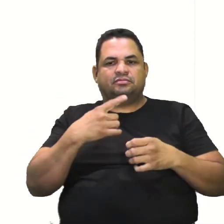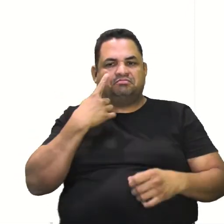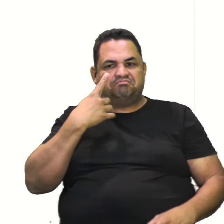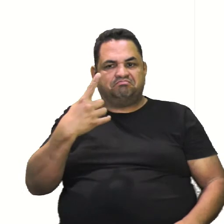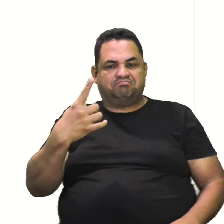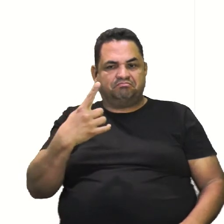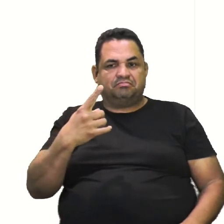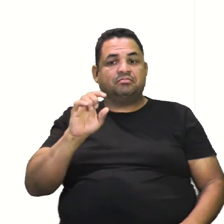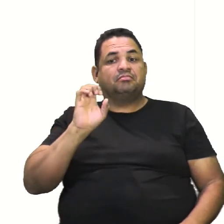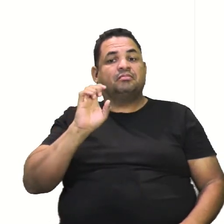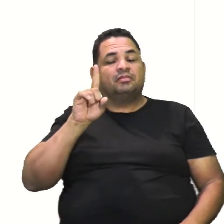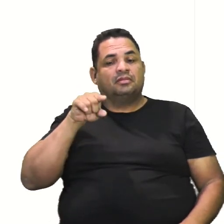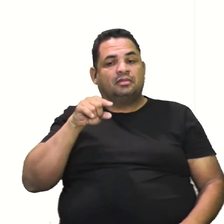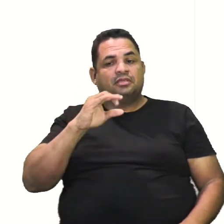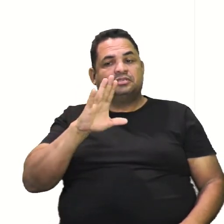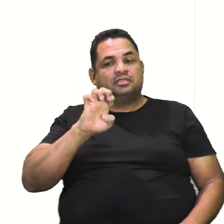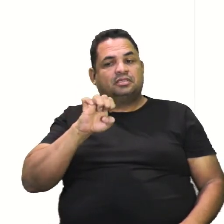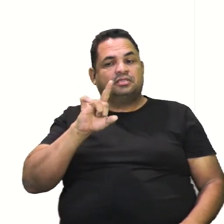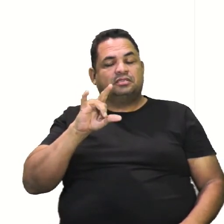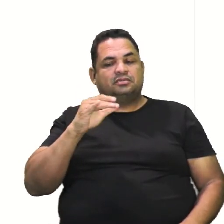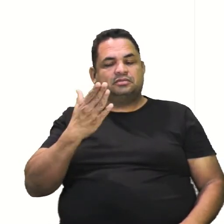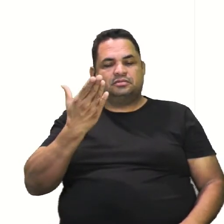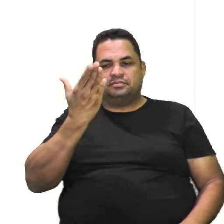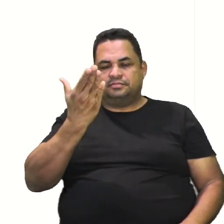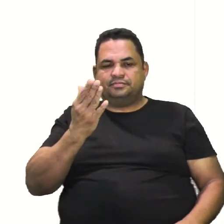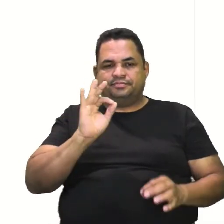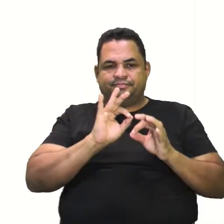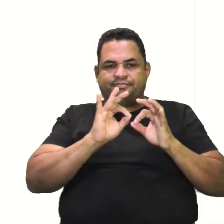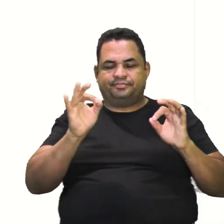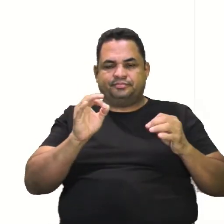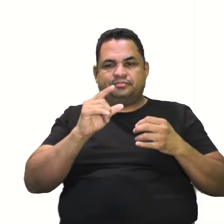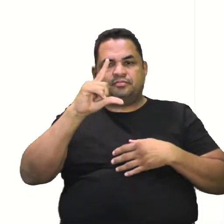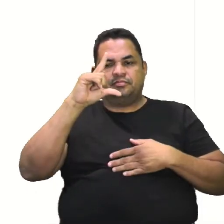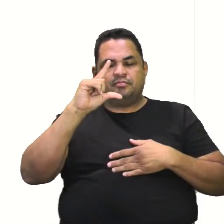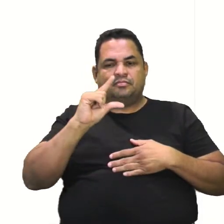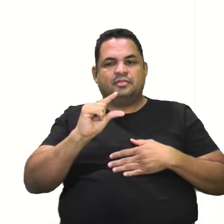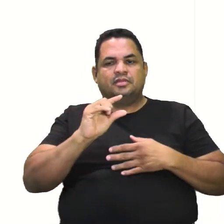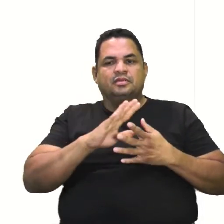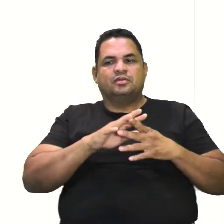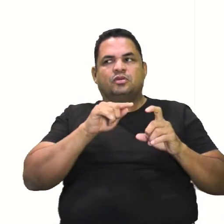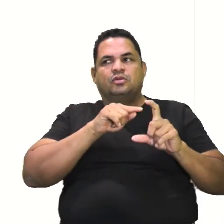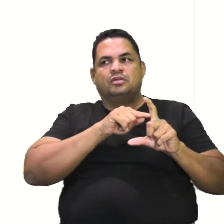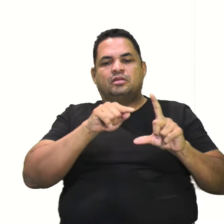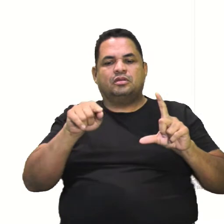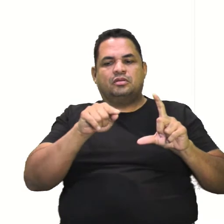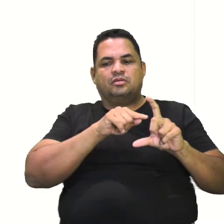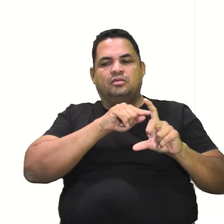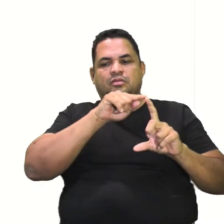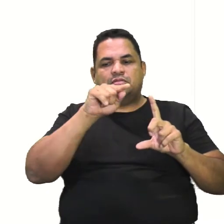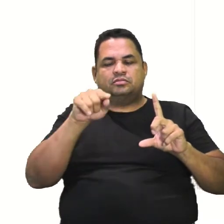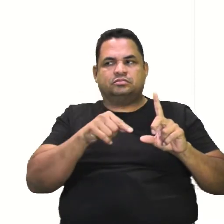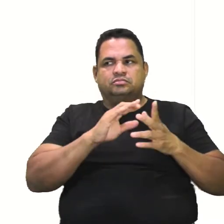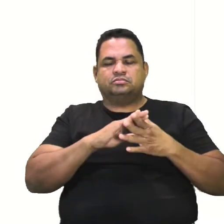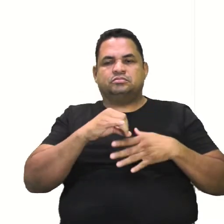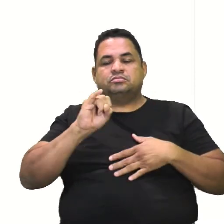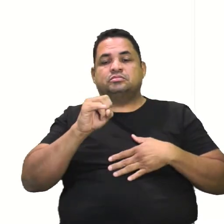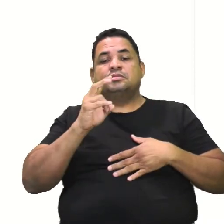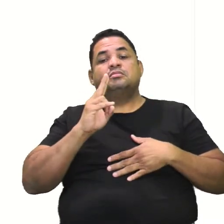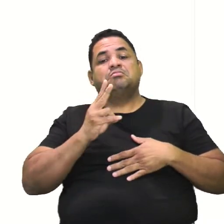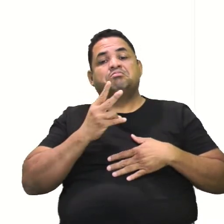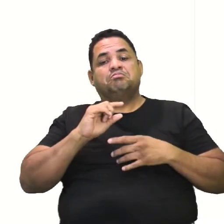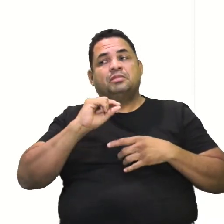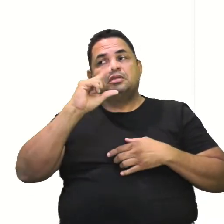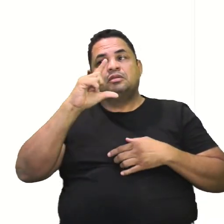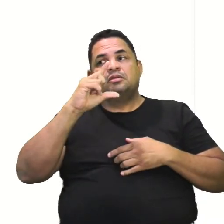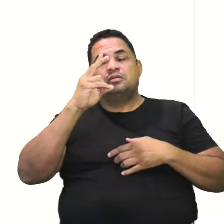para verificar se é secante. Então a gente quer saber se a distância é menor que o raio. Quer dizer que se for maior ou